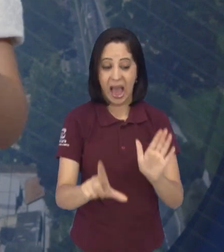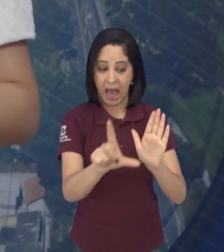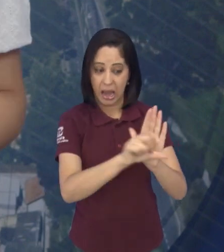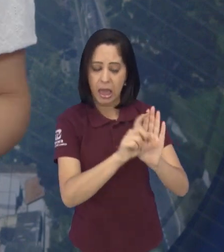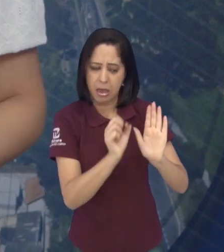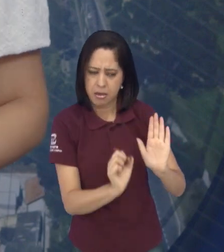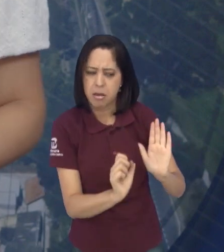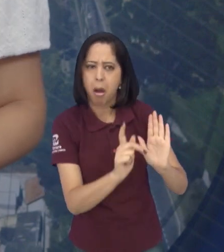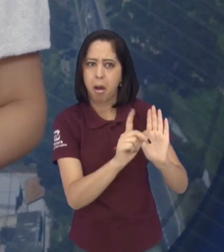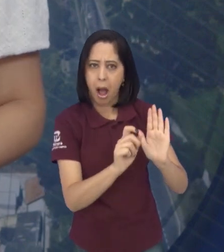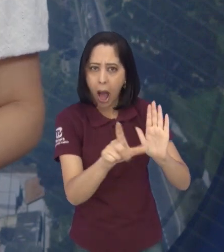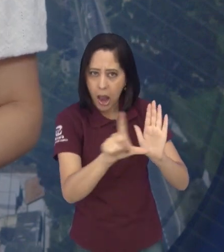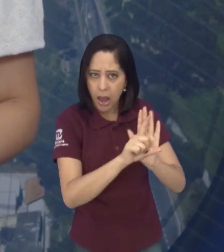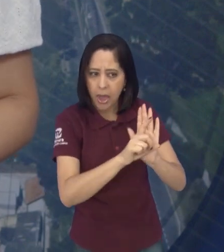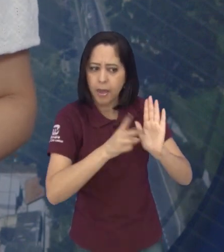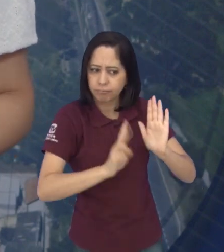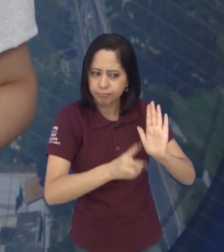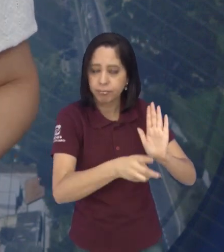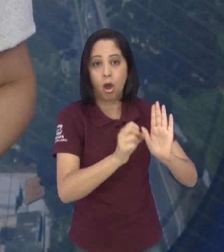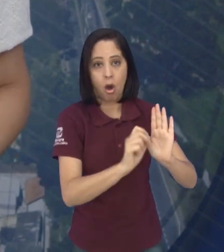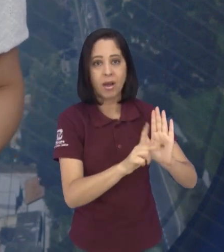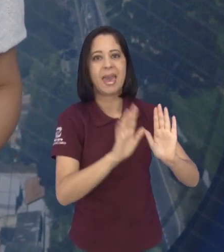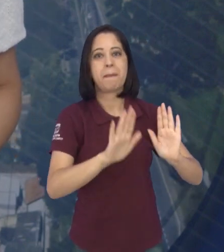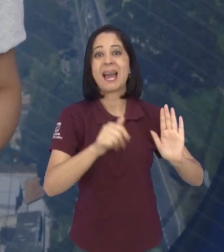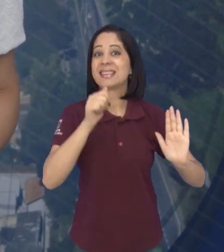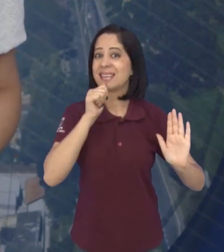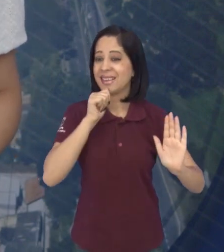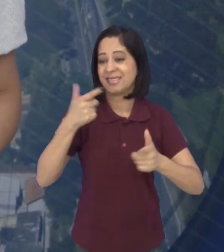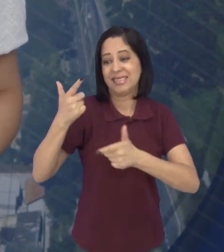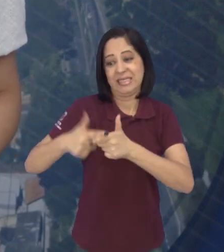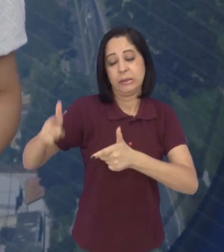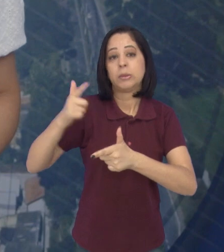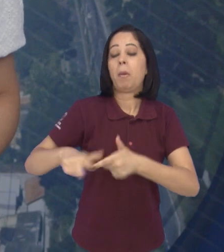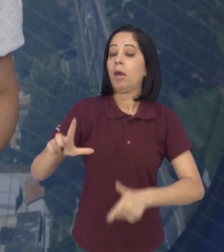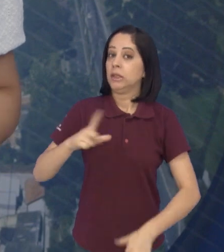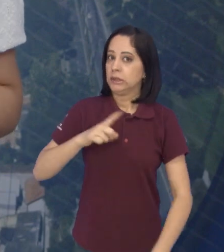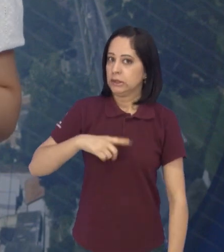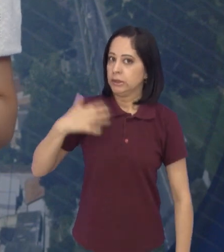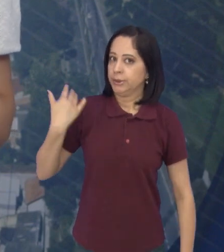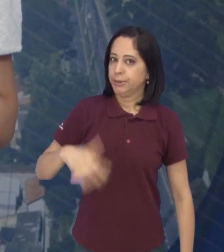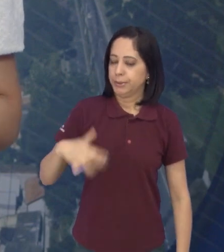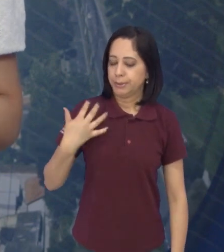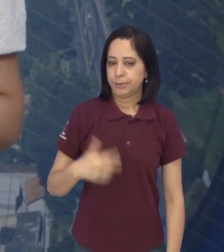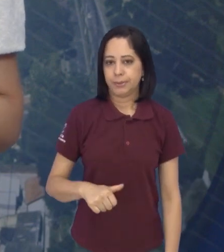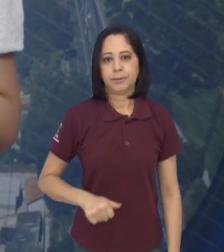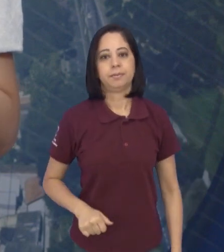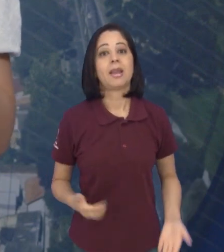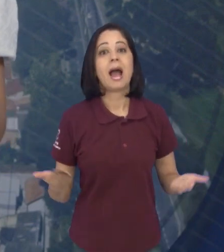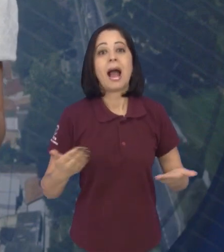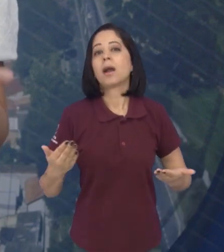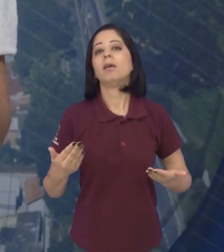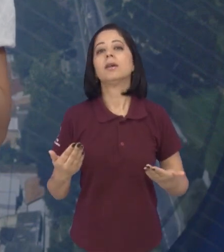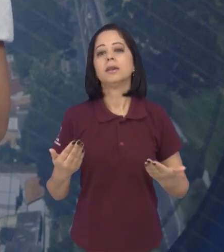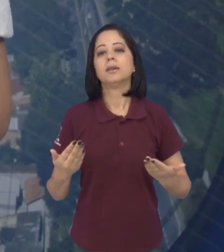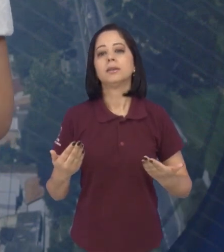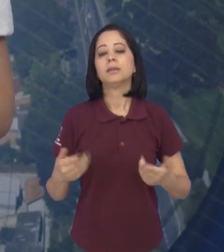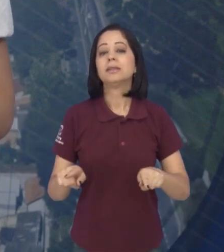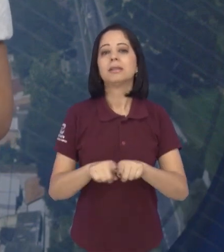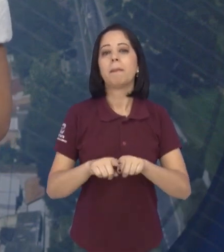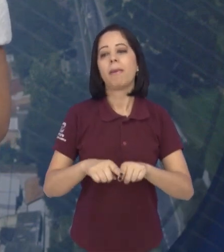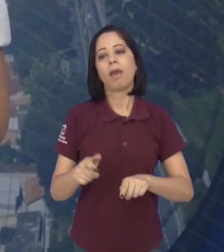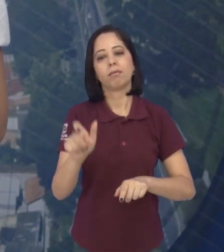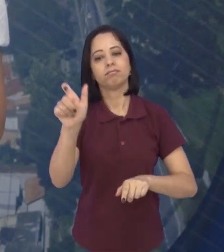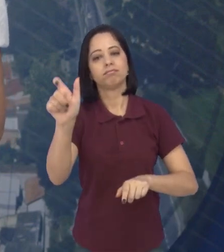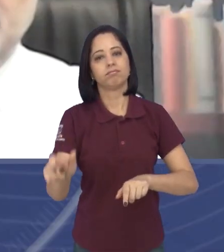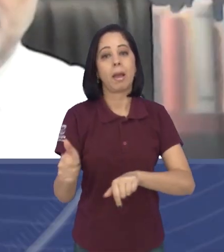de proteção de dados, a gente ainda enfrenta muitos problemas e muita dor de cabeça, né, gente? Olha só, quero apresentar também o nosso outro